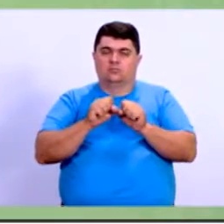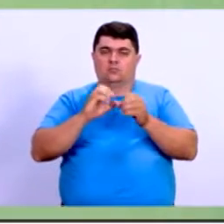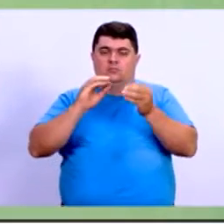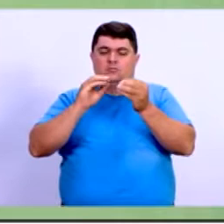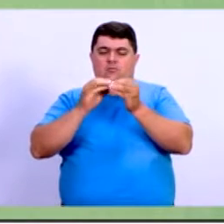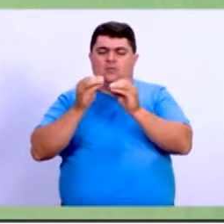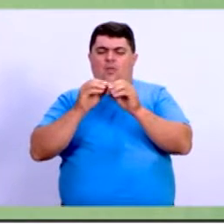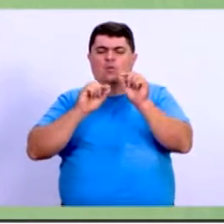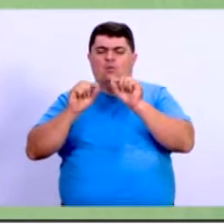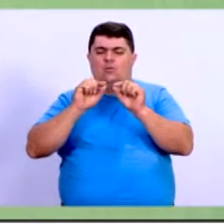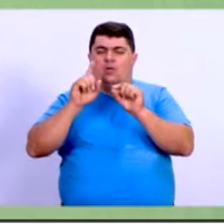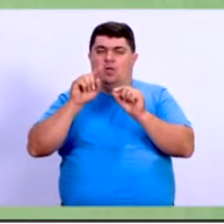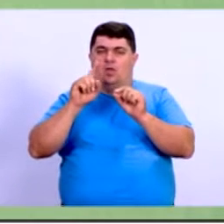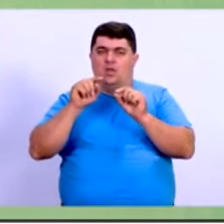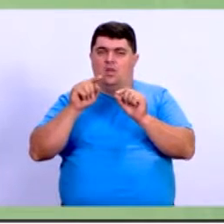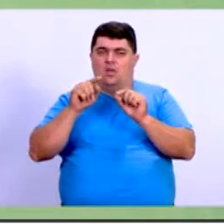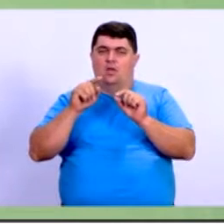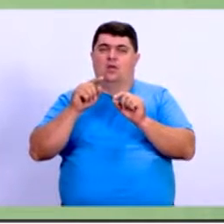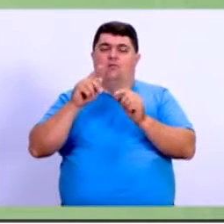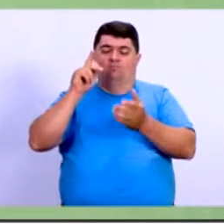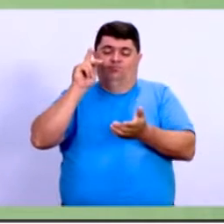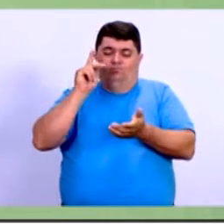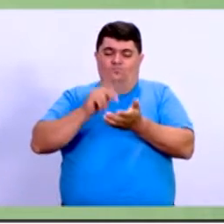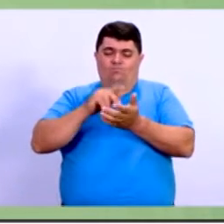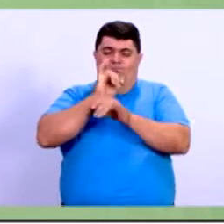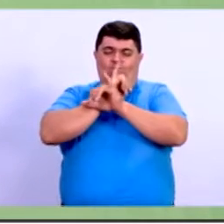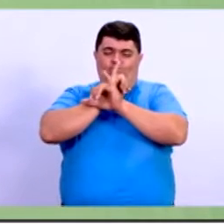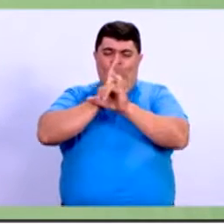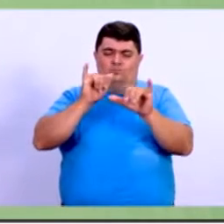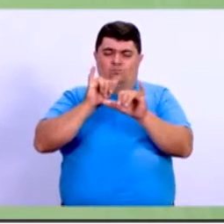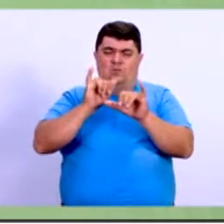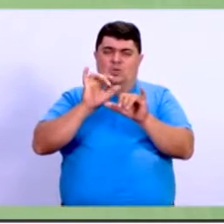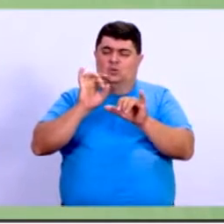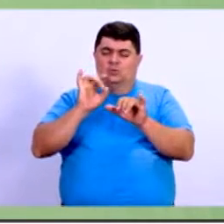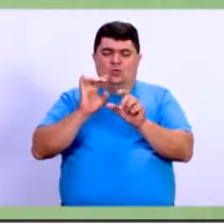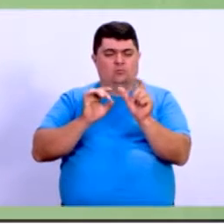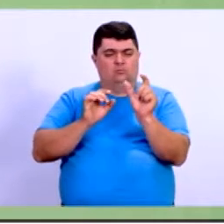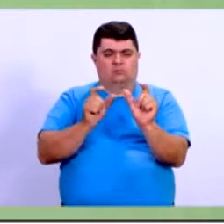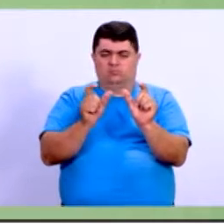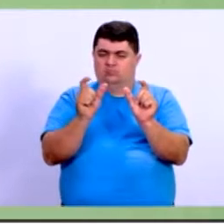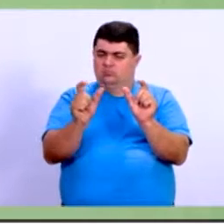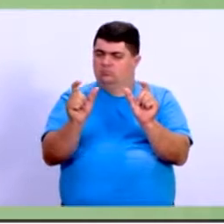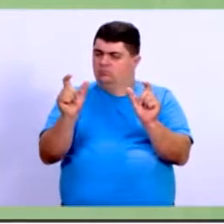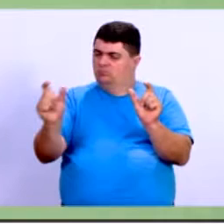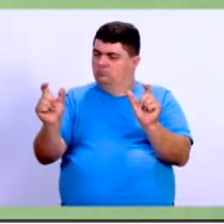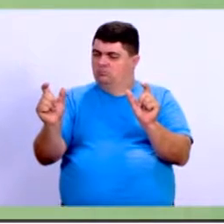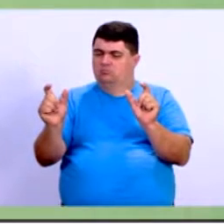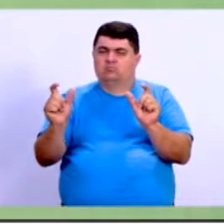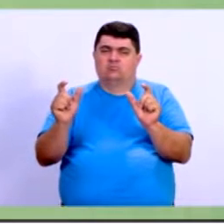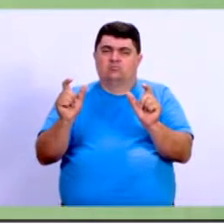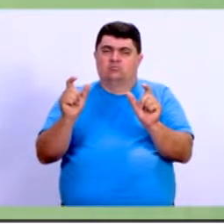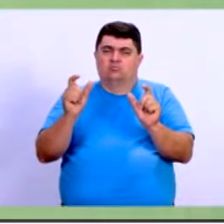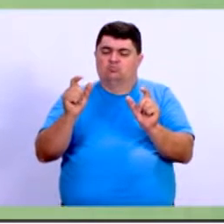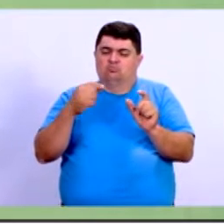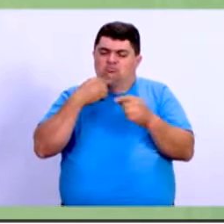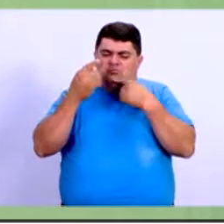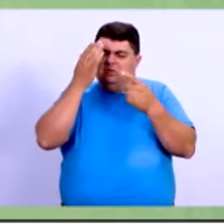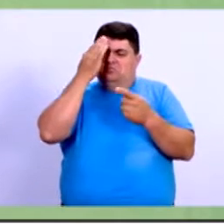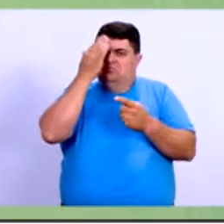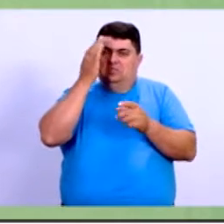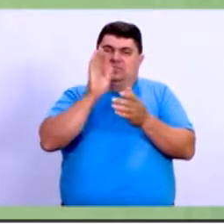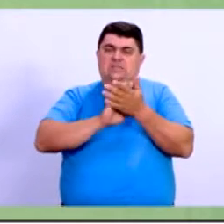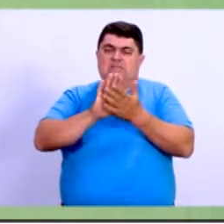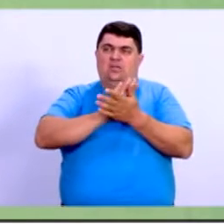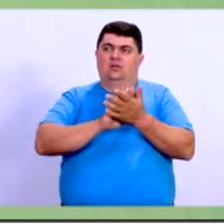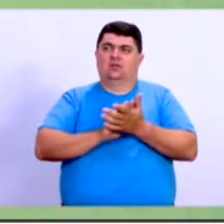são fatos brutos que por si só não conduzem ao entendimento de situações. Exemplo,